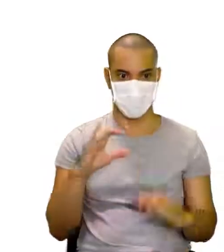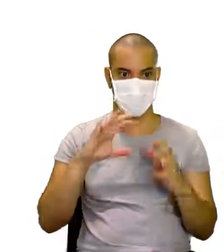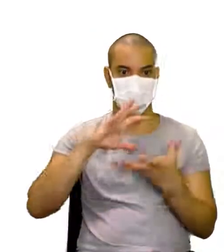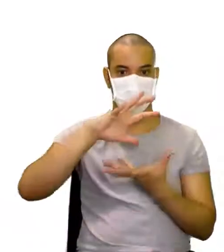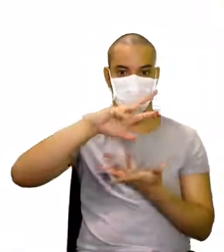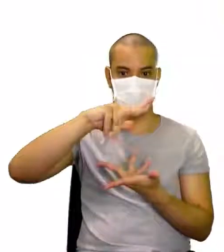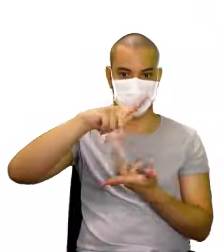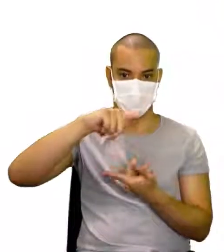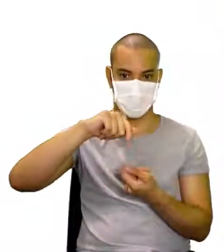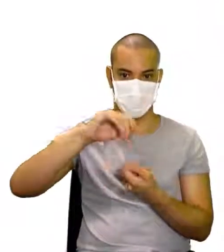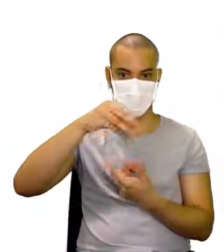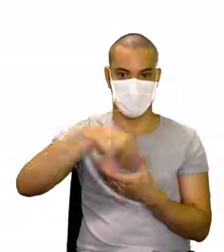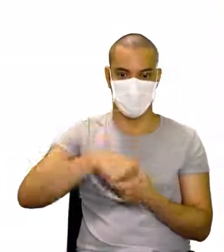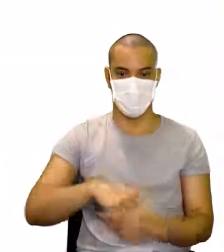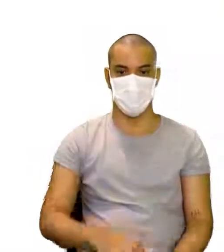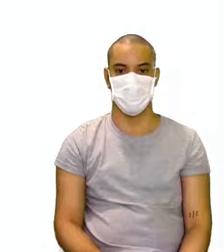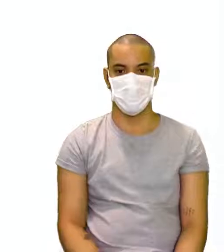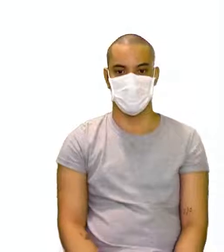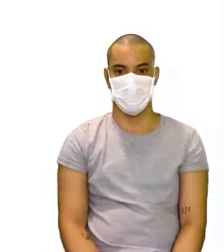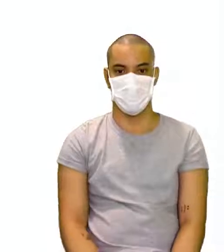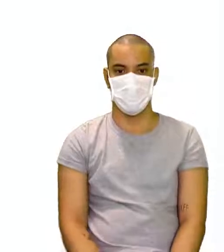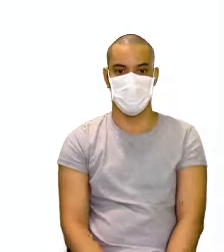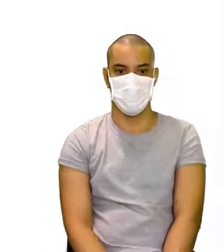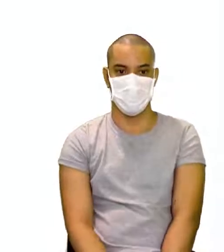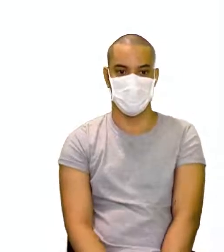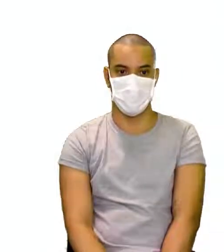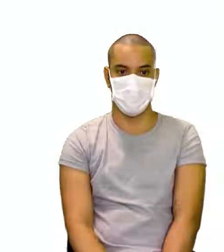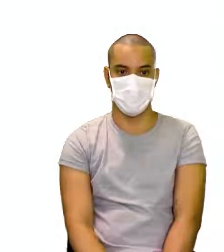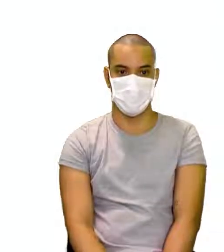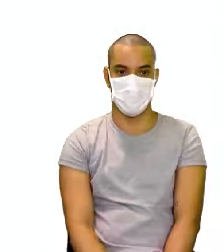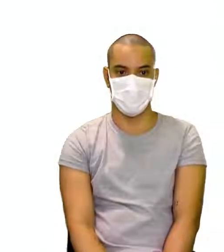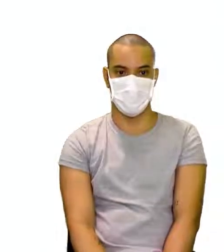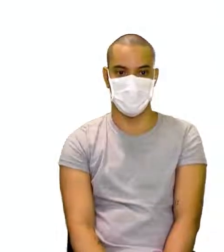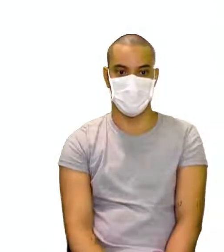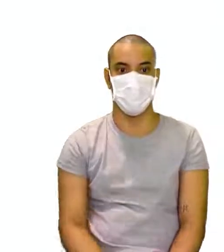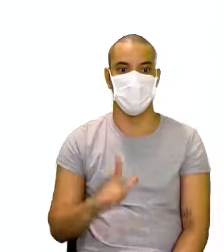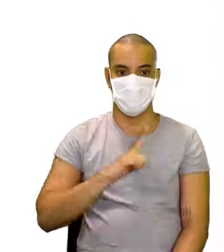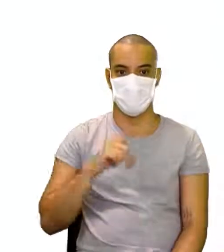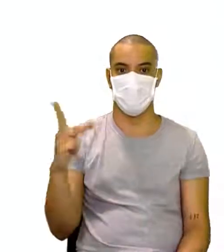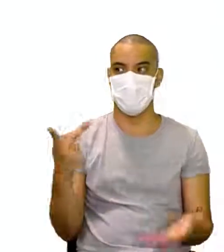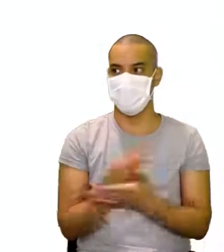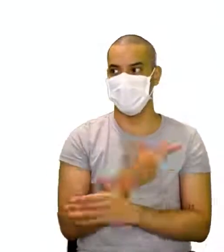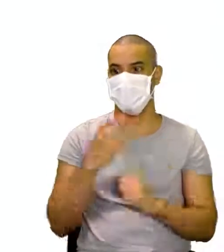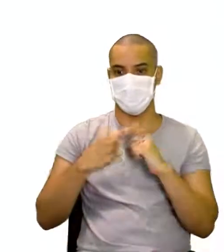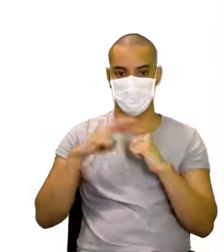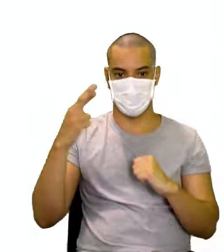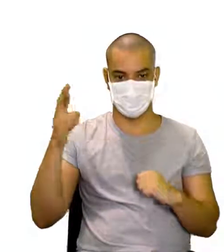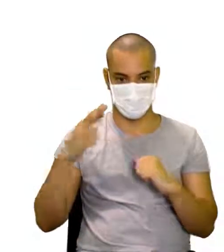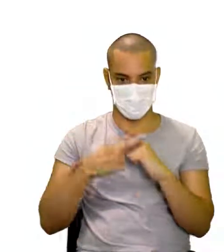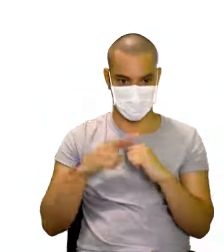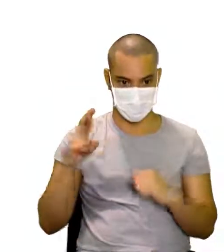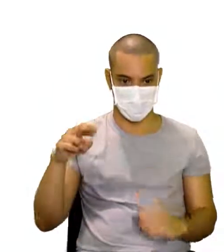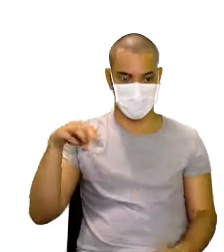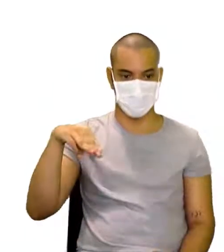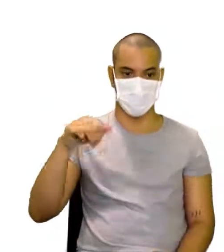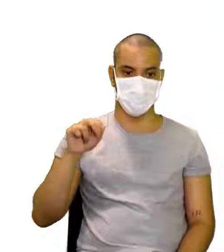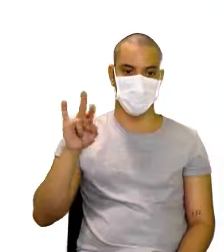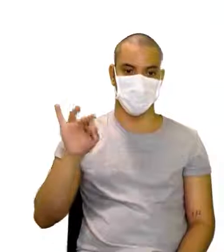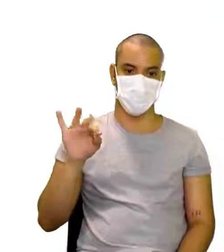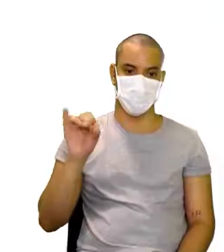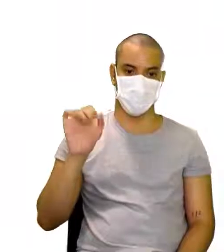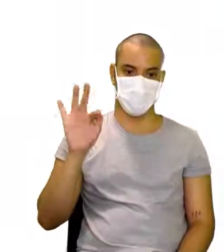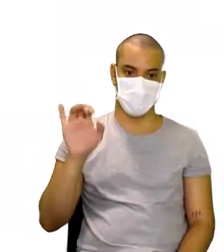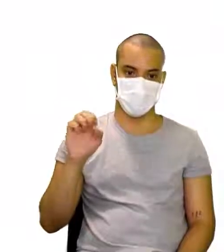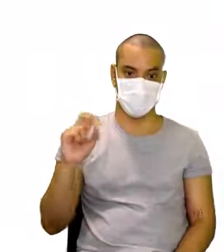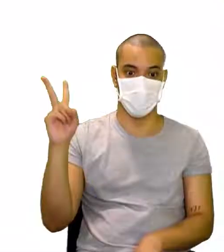aqui, ok? E aqui tá vindo essa radiação. Aqui a parte, ó, a magnetosfera protege a